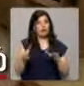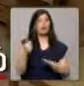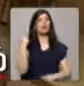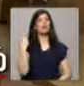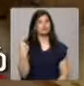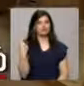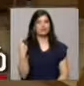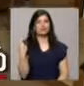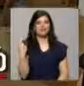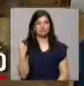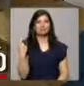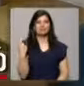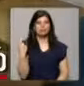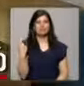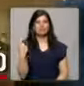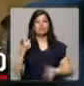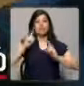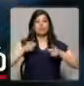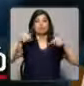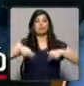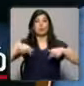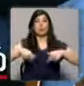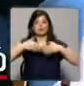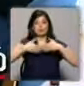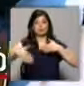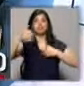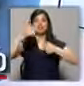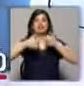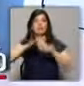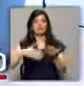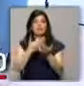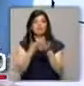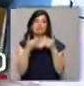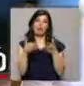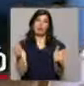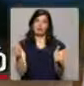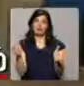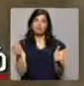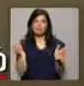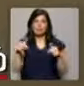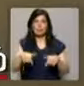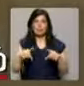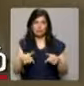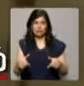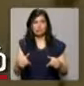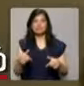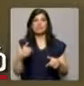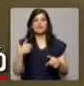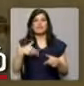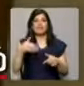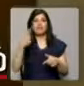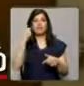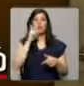partir de ontem, digamos, a partir de hoje, as inscrições das candidaturas estarão abertas, digamos assim. Vamos ter já aqui uma jovem